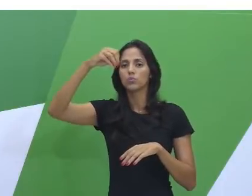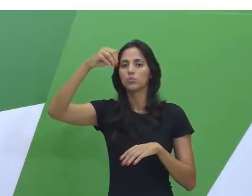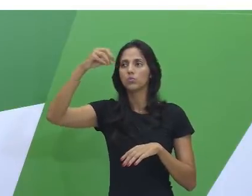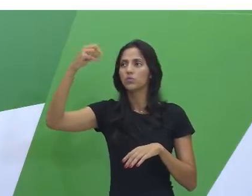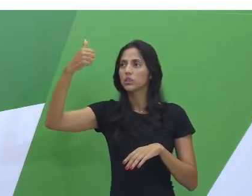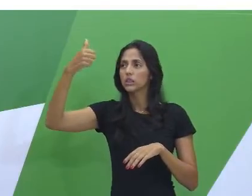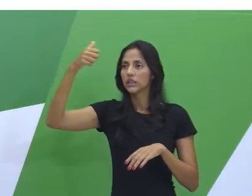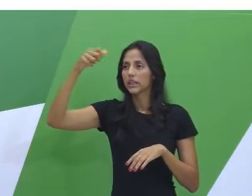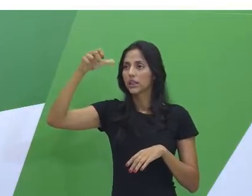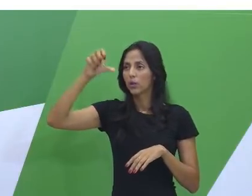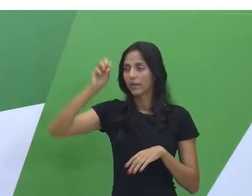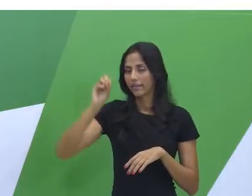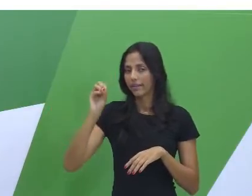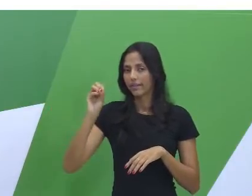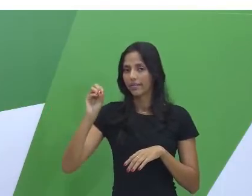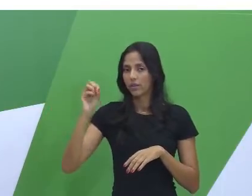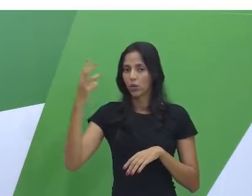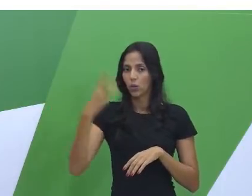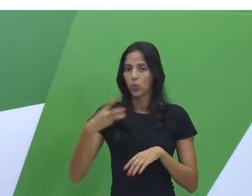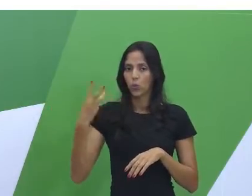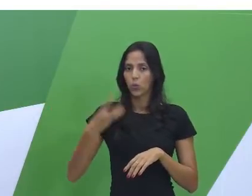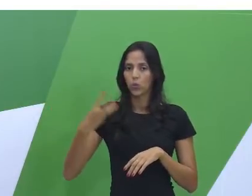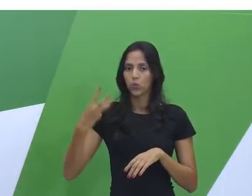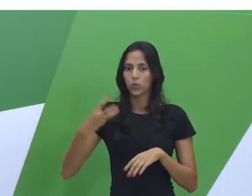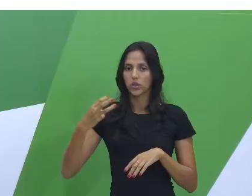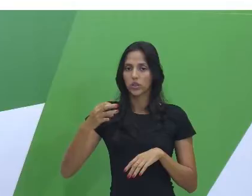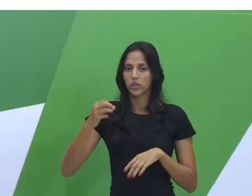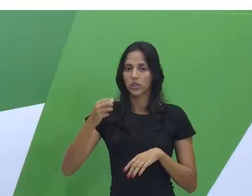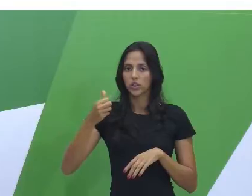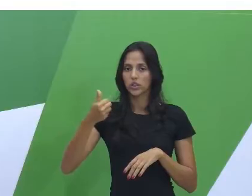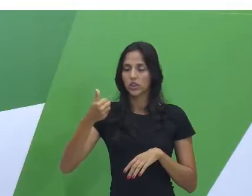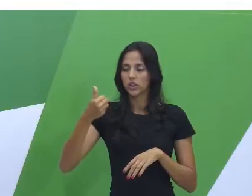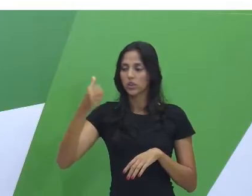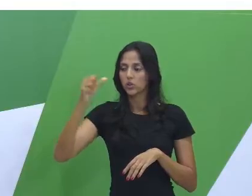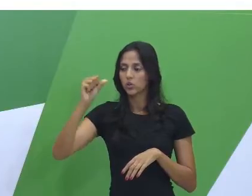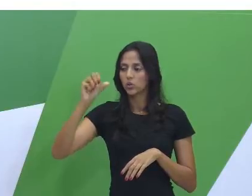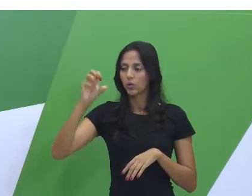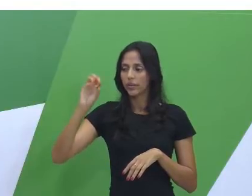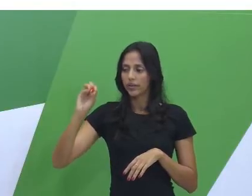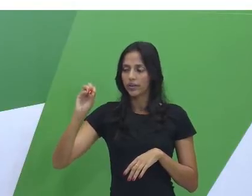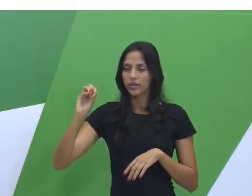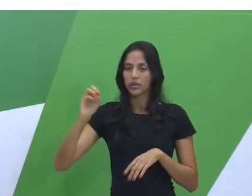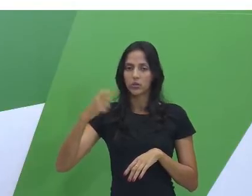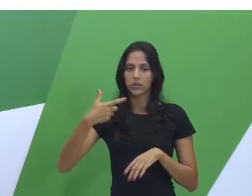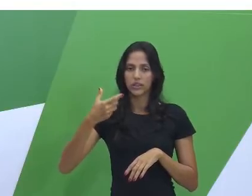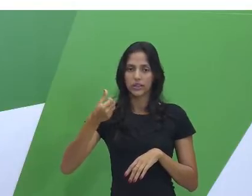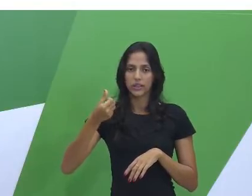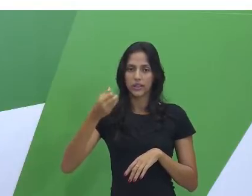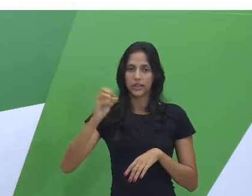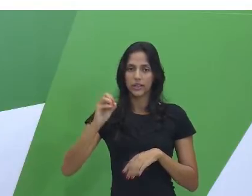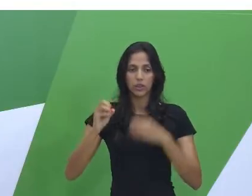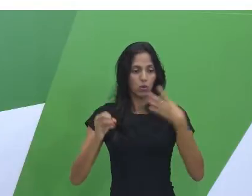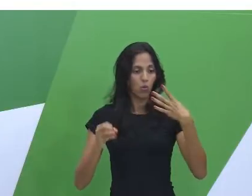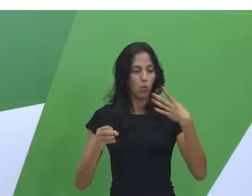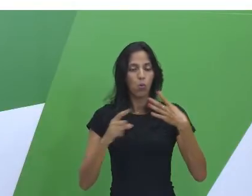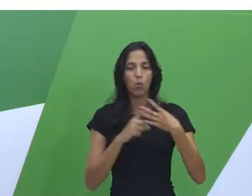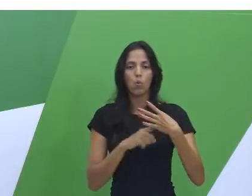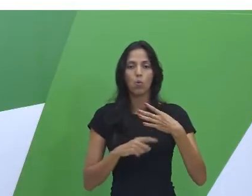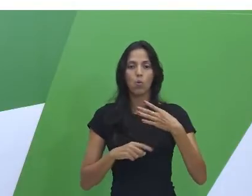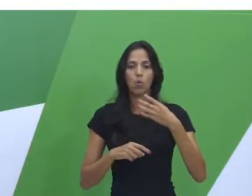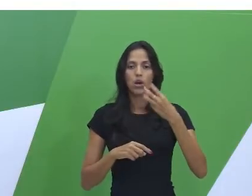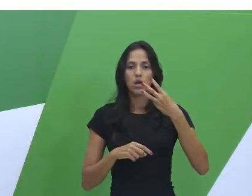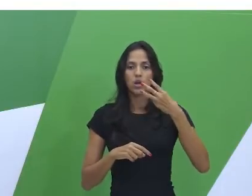e 180. O terceiro, entre 180 e 270. E o quarto, de 270